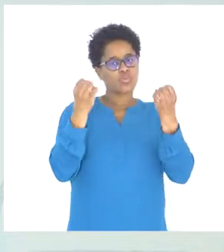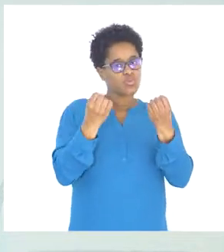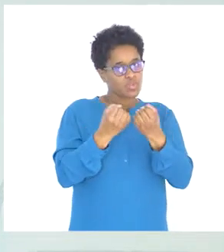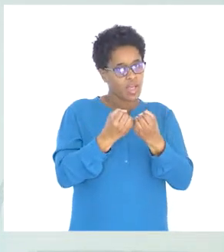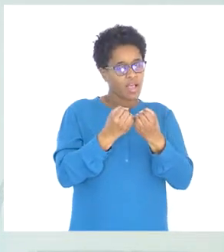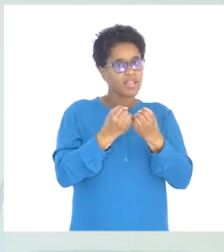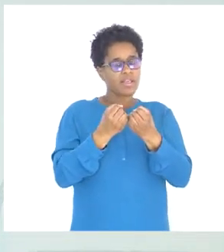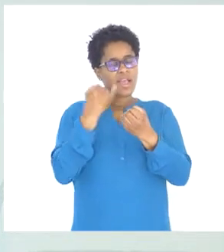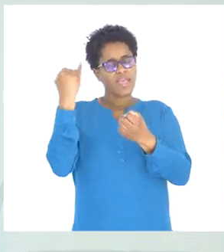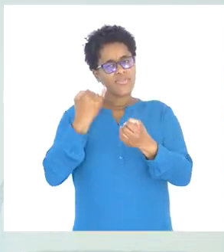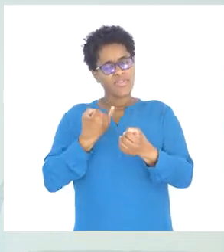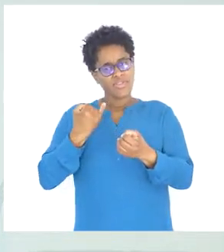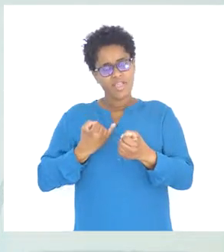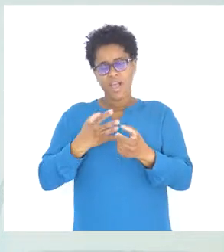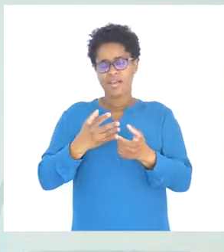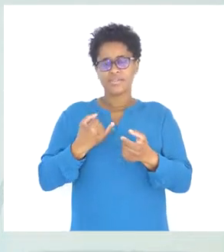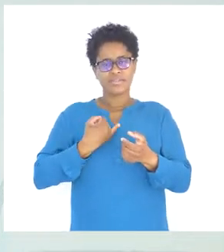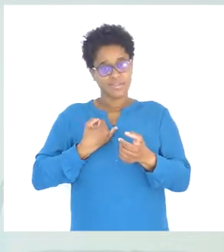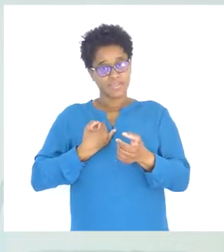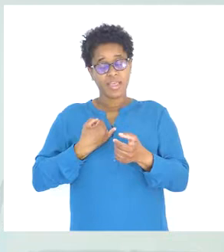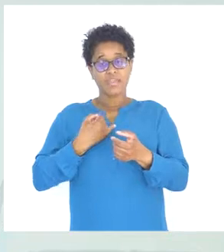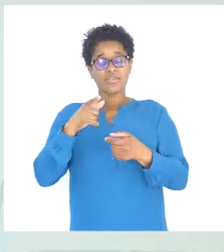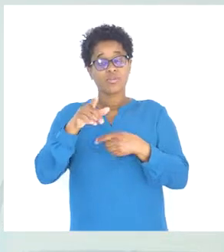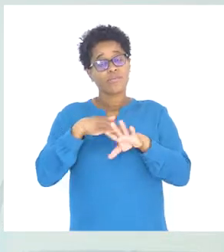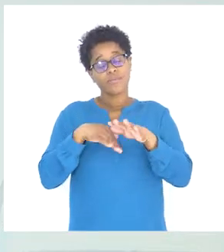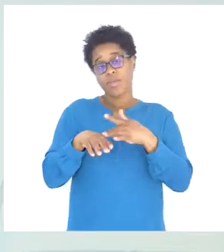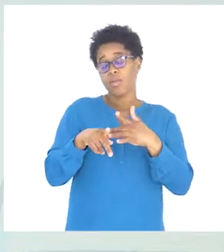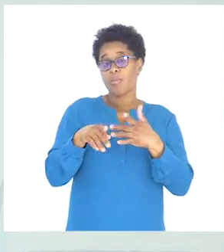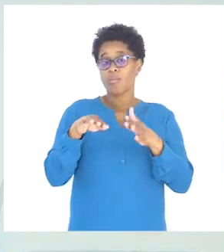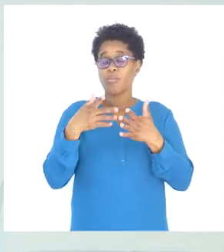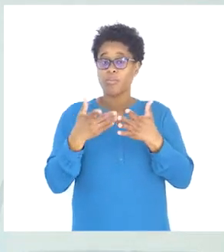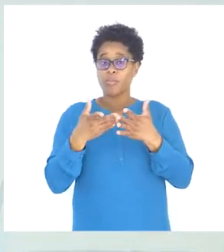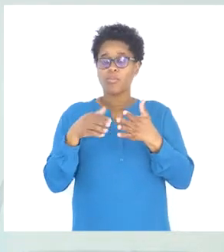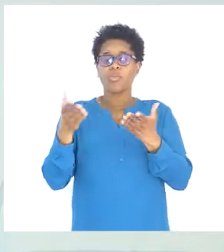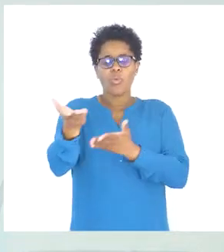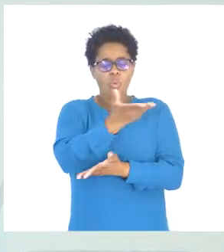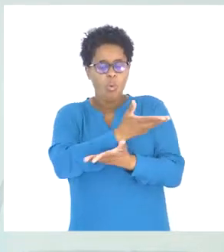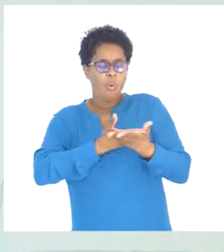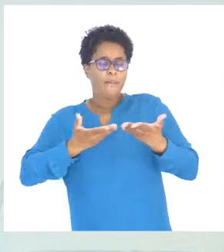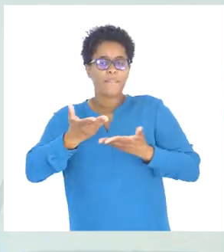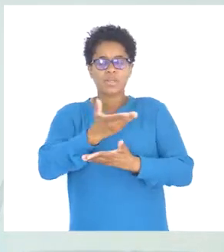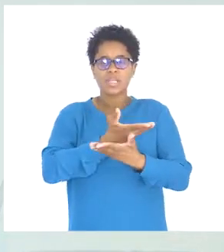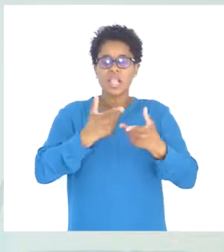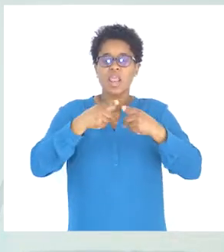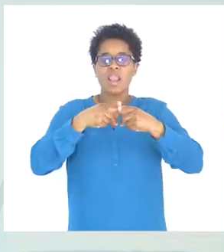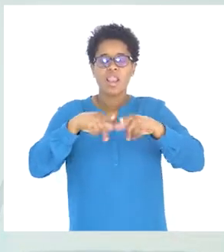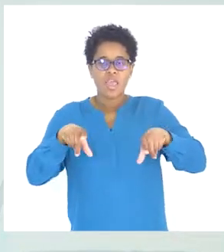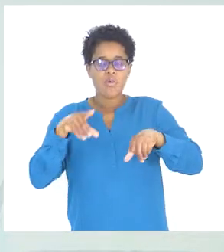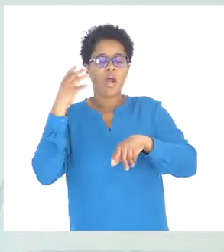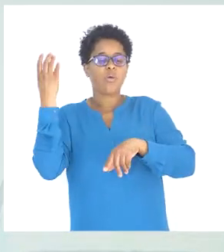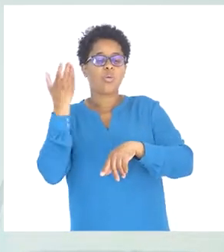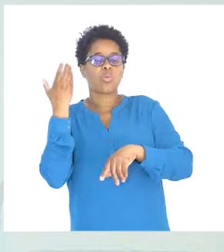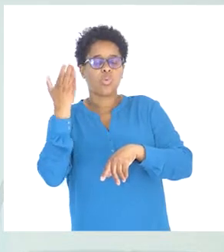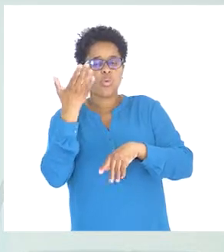a identidade é definida por meio do compartilhamento de língua,